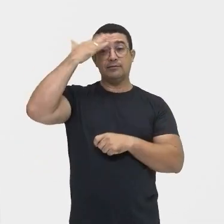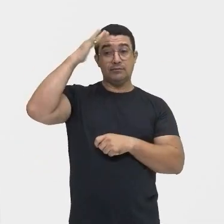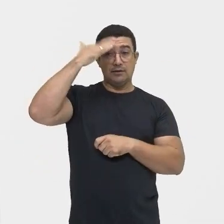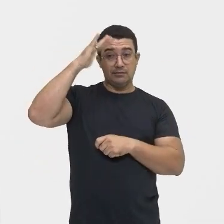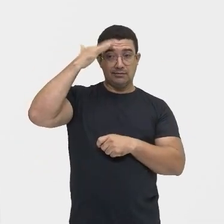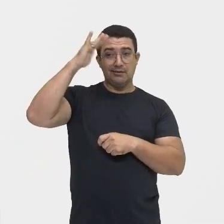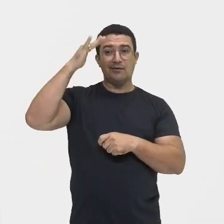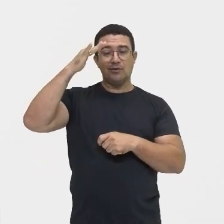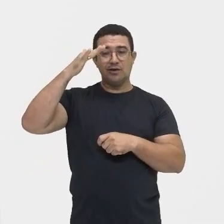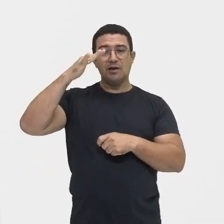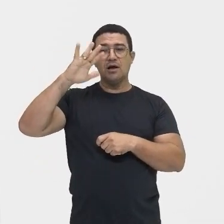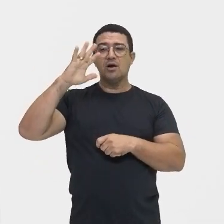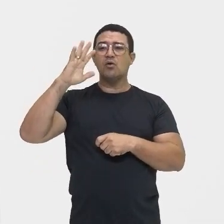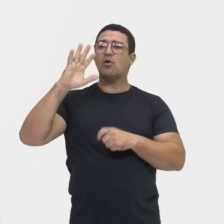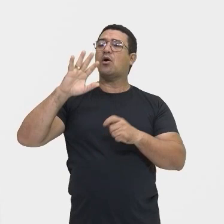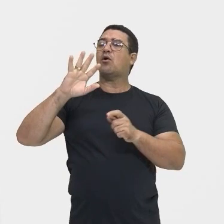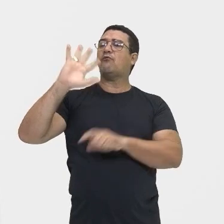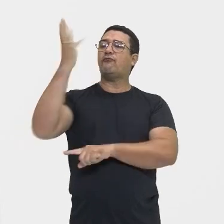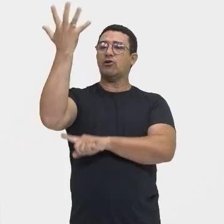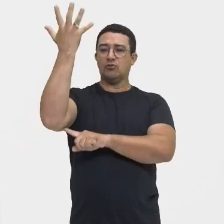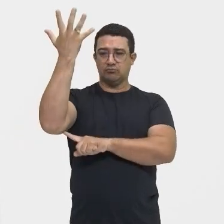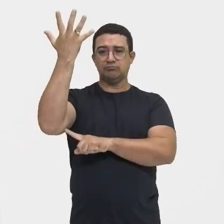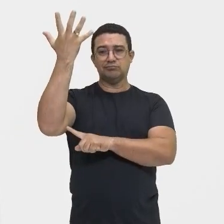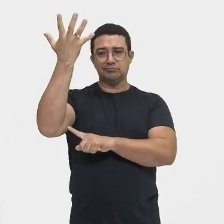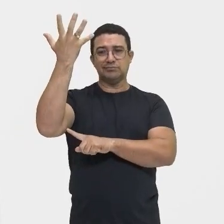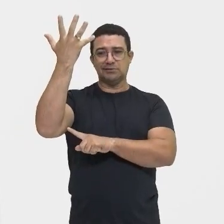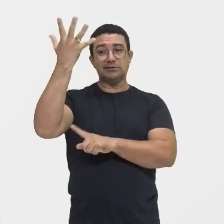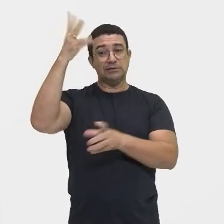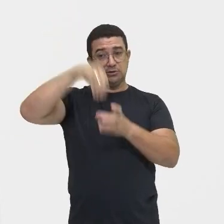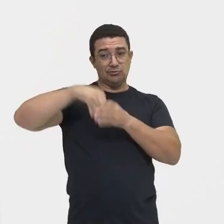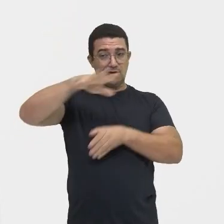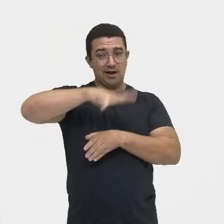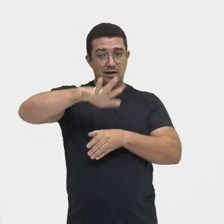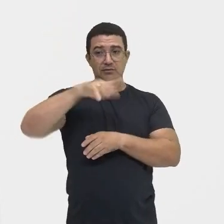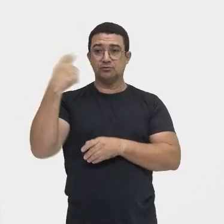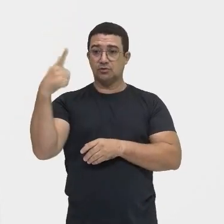do espaço geográfico. Ok?